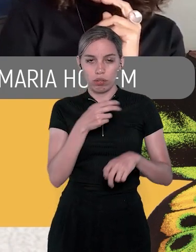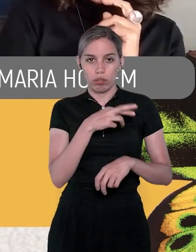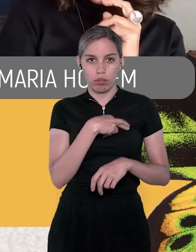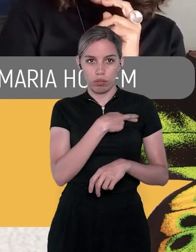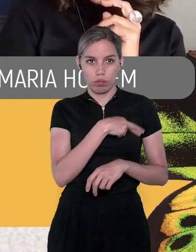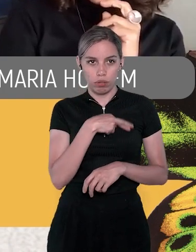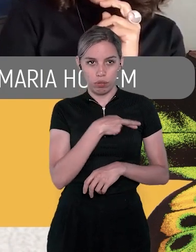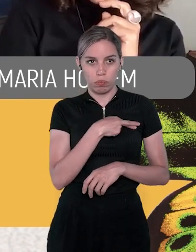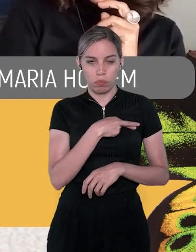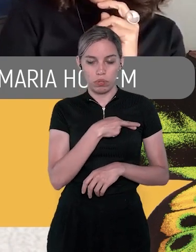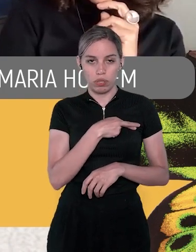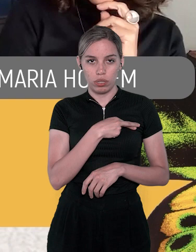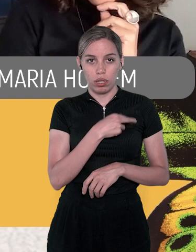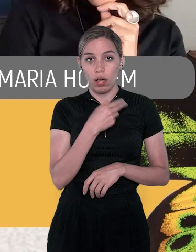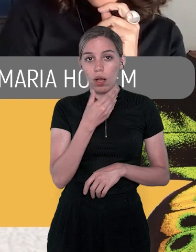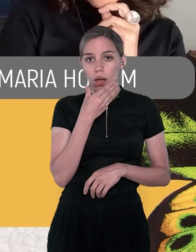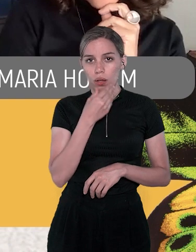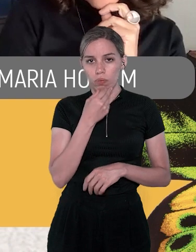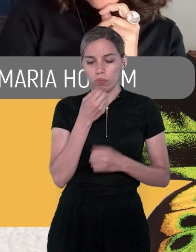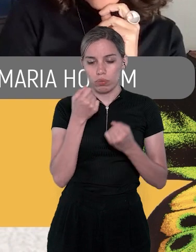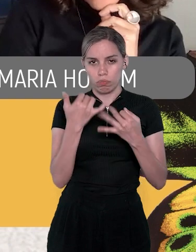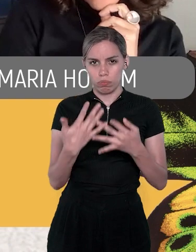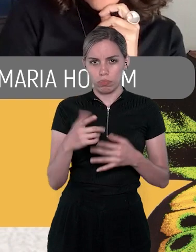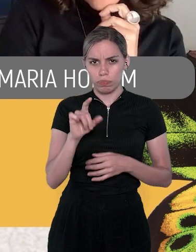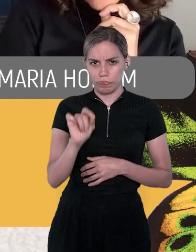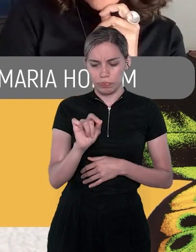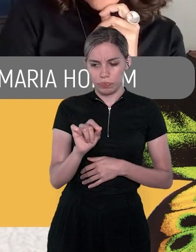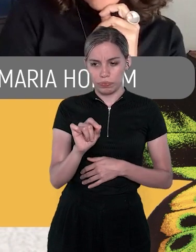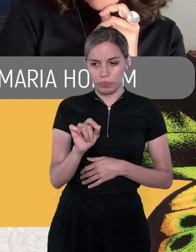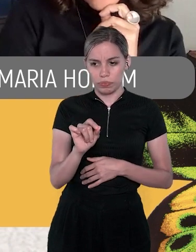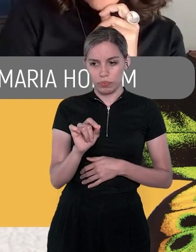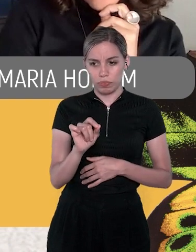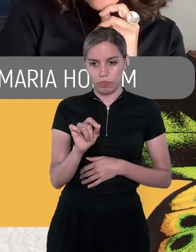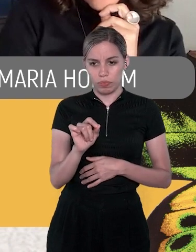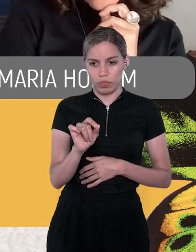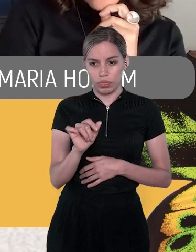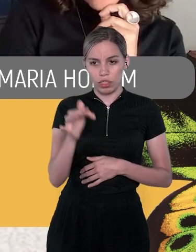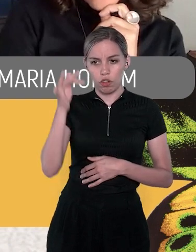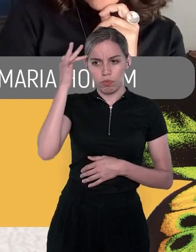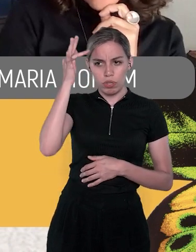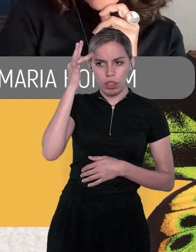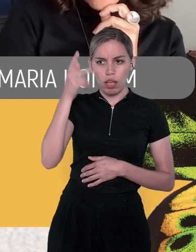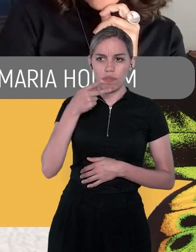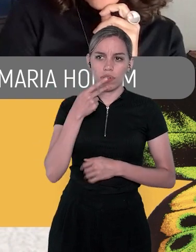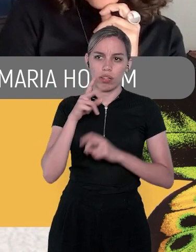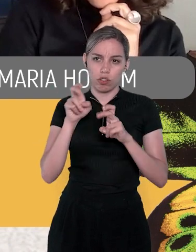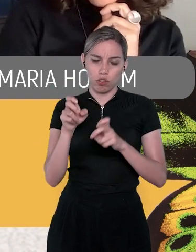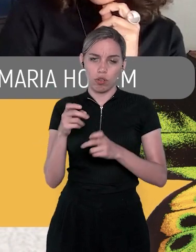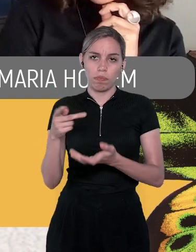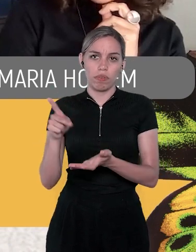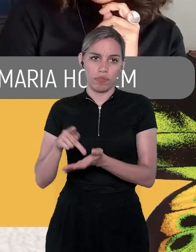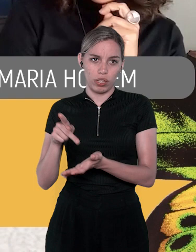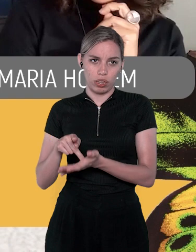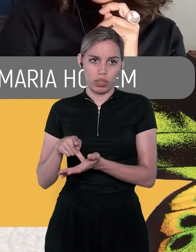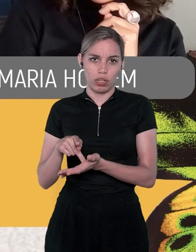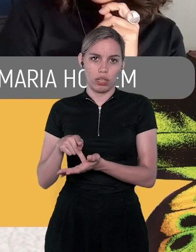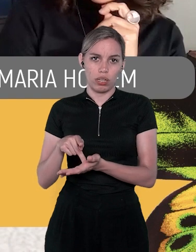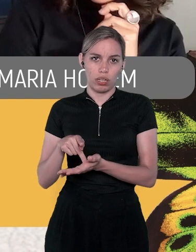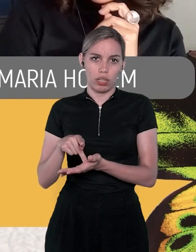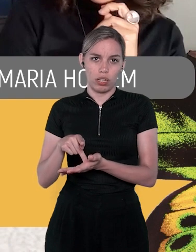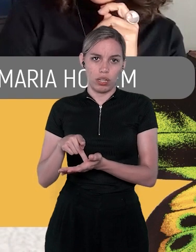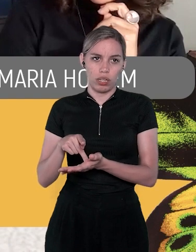arte do romance, falando sobre Kafka, né? Ele diz assim, o ficcionista não fala sobre a verdade, sobre a realidade,